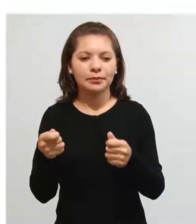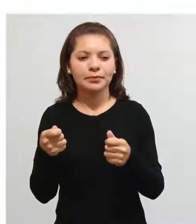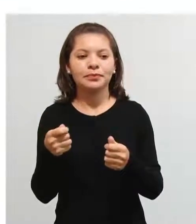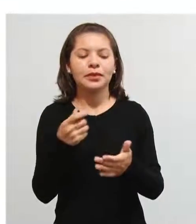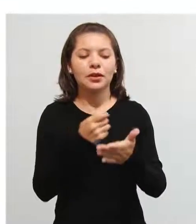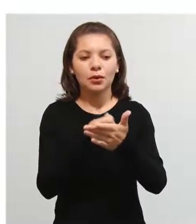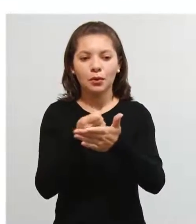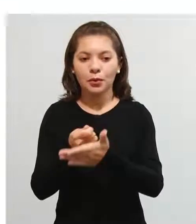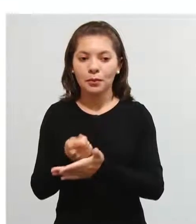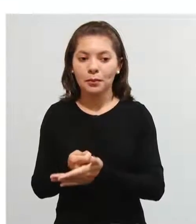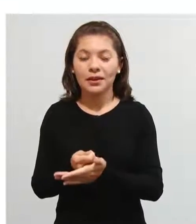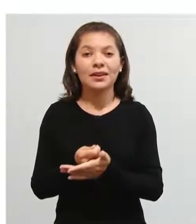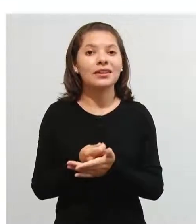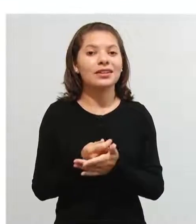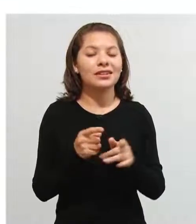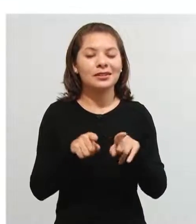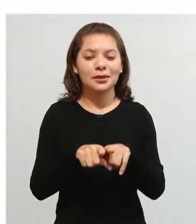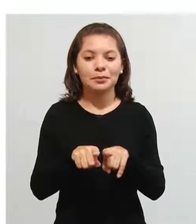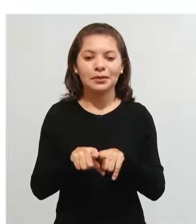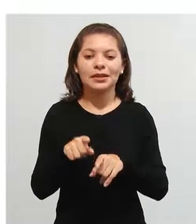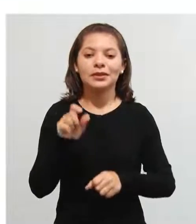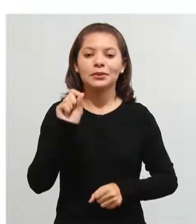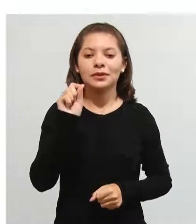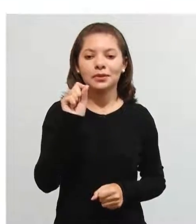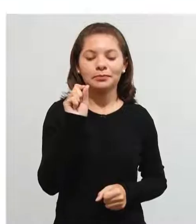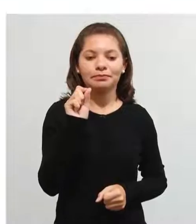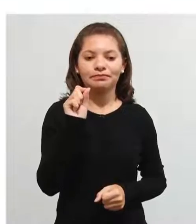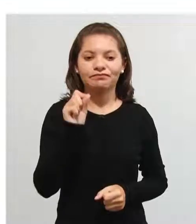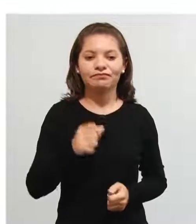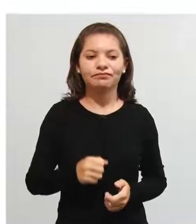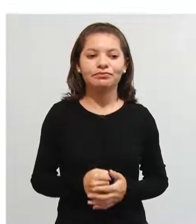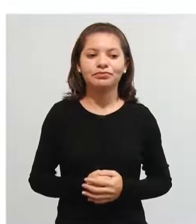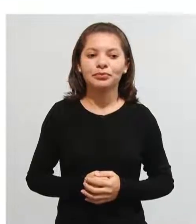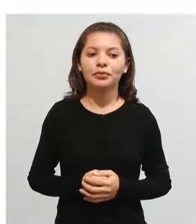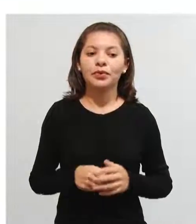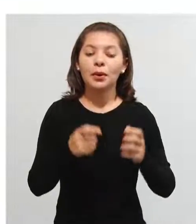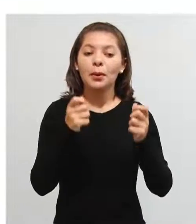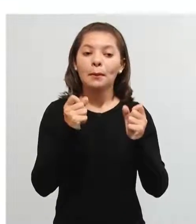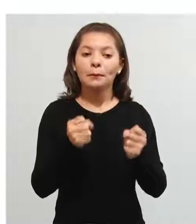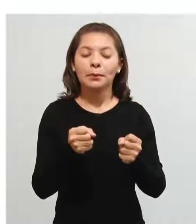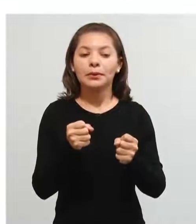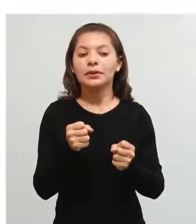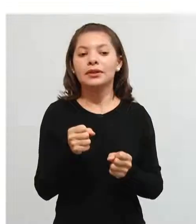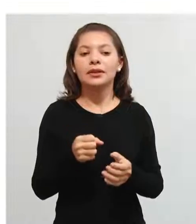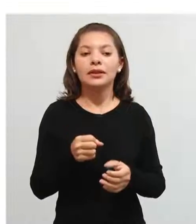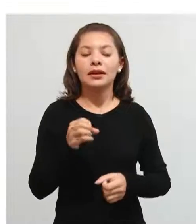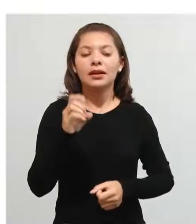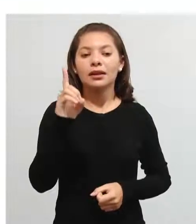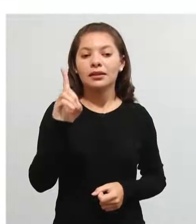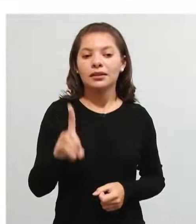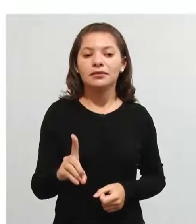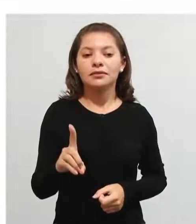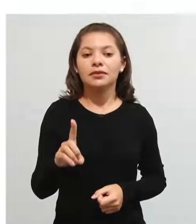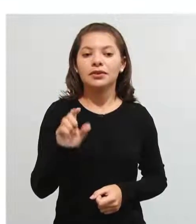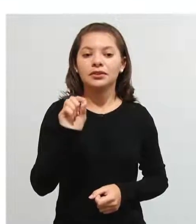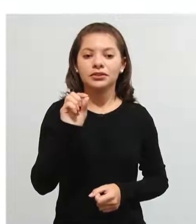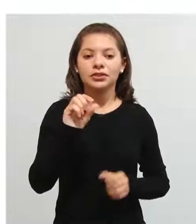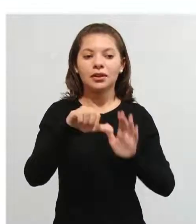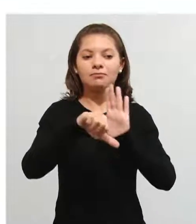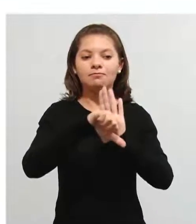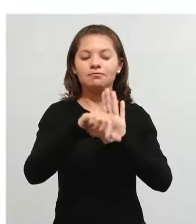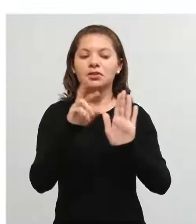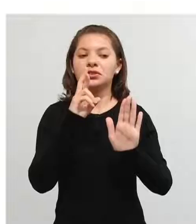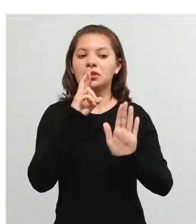dos tributos, mas sim, né, o denominado poder-dever, tá? Sob pena de